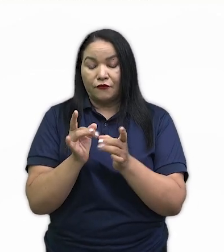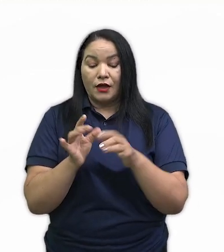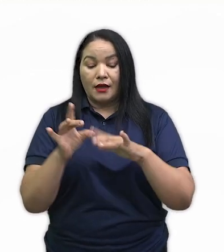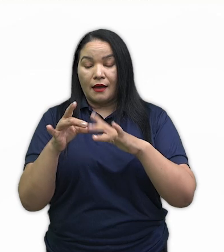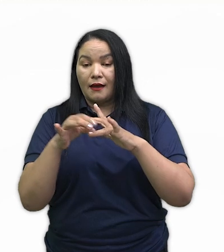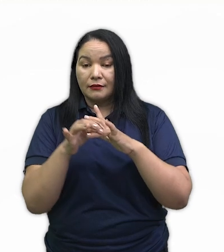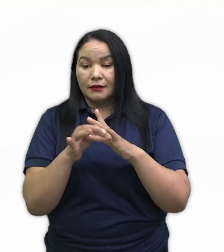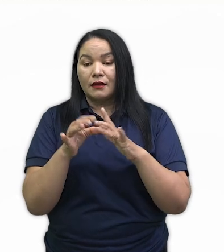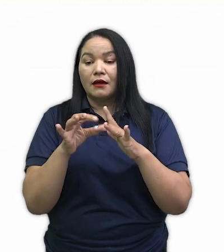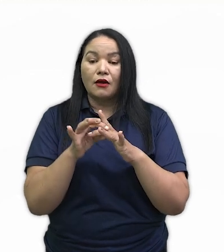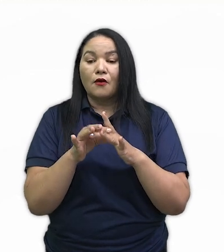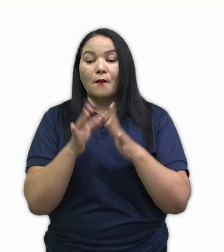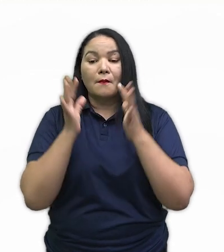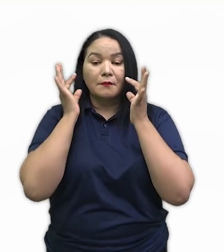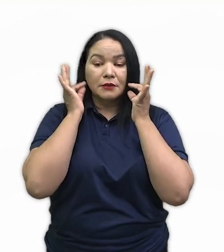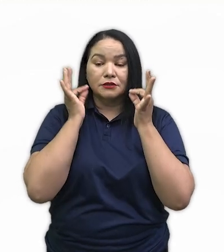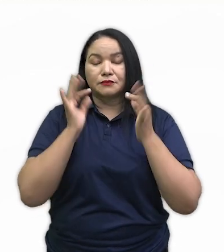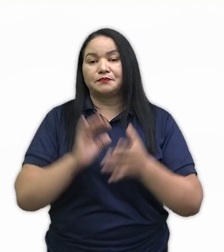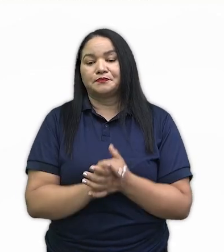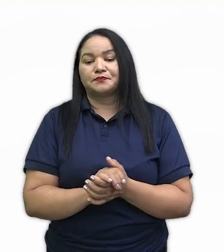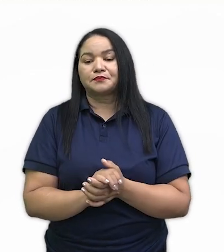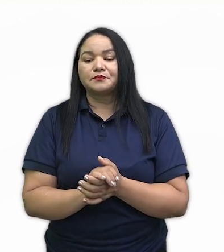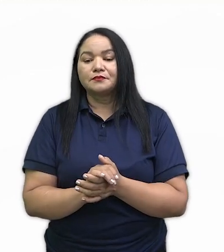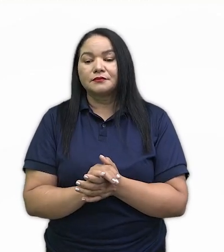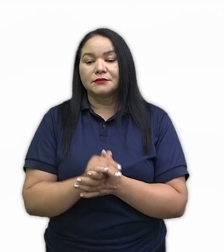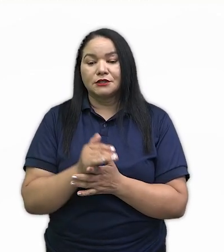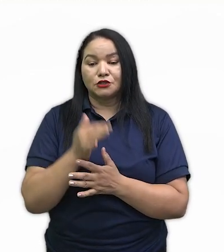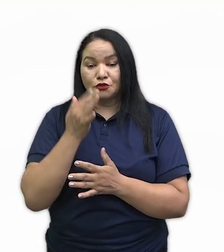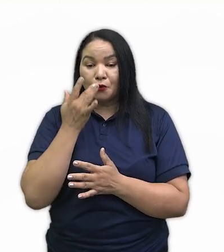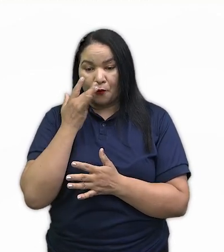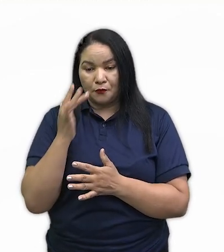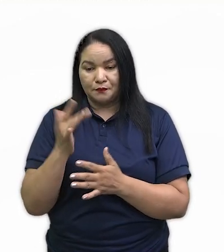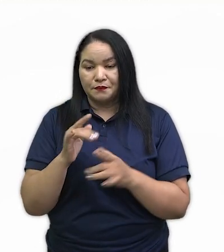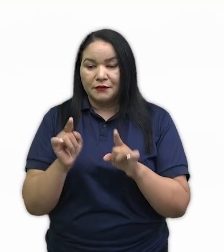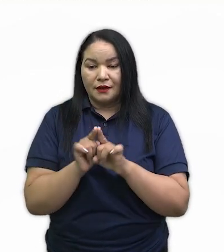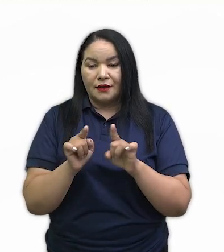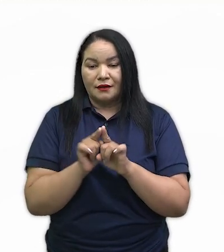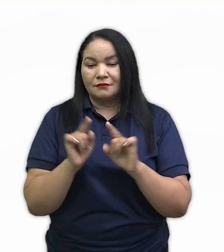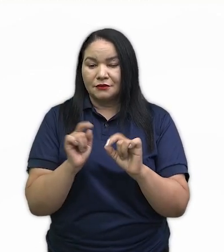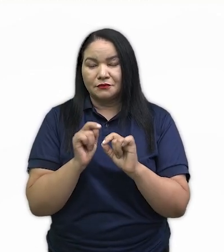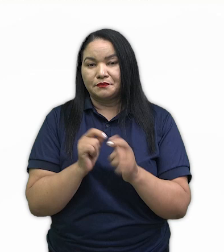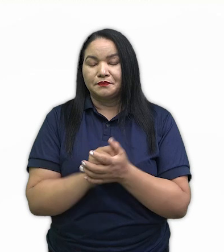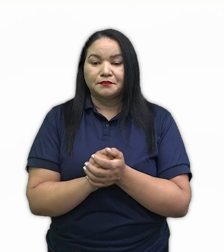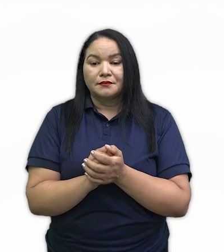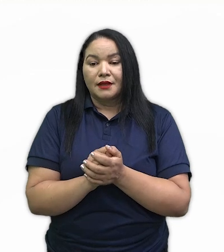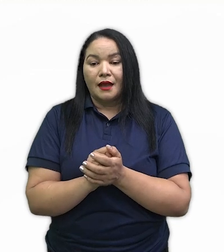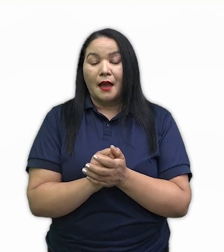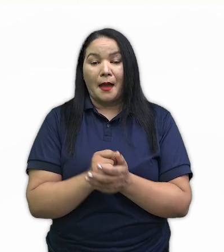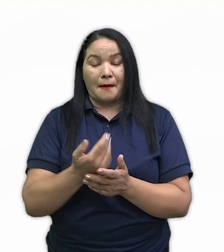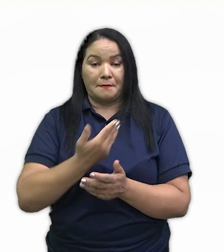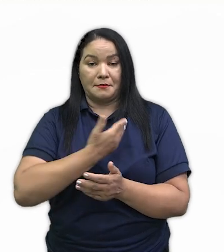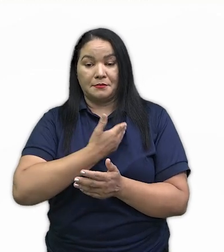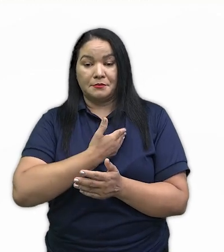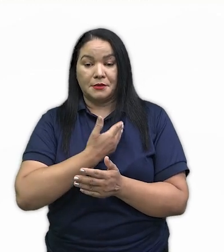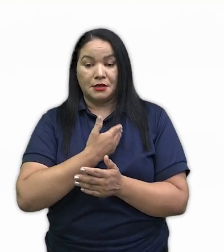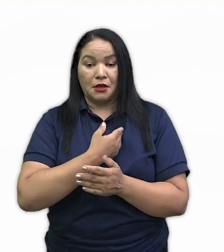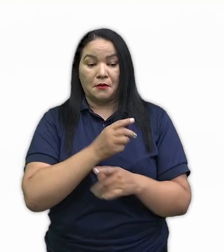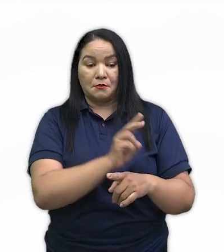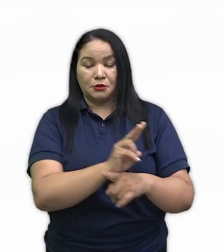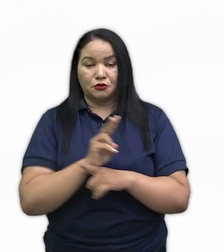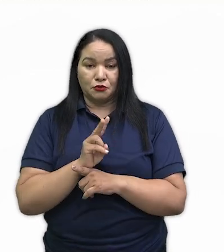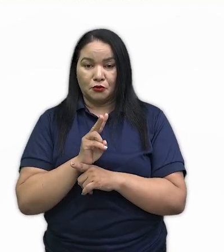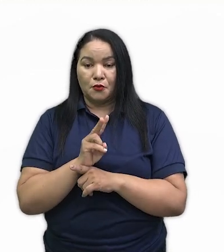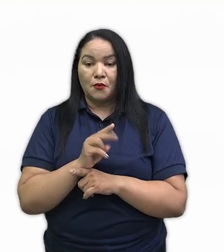feitos de ouro, assim diz ele, né? Para montar seu negócio, ele recorreu à sua amiga Laís, que lhe